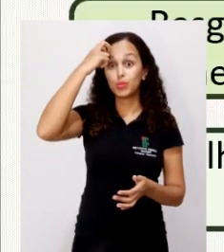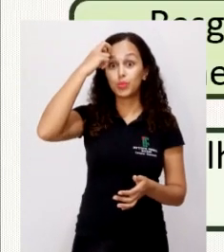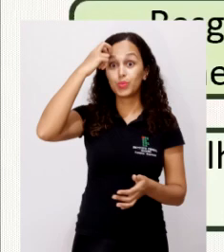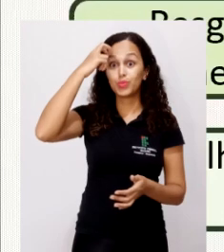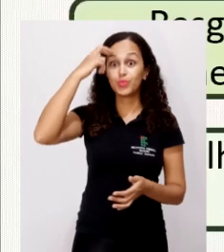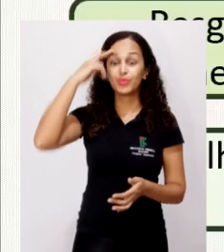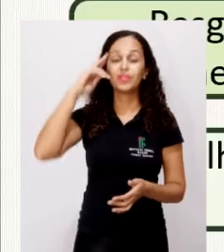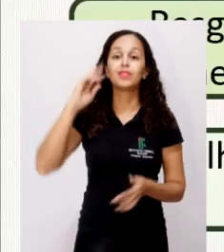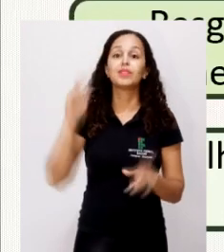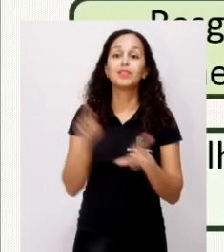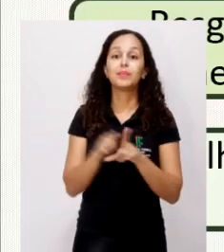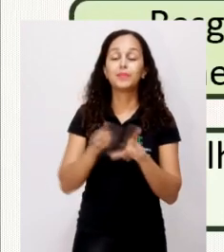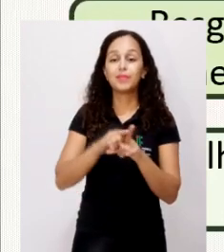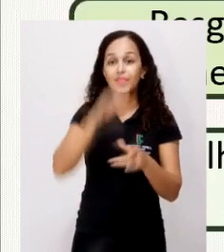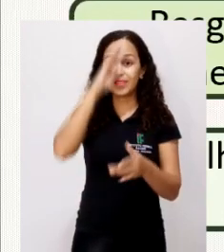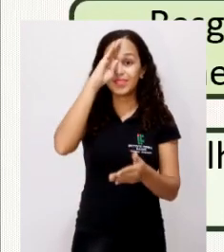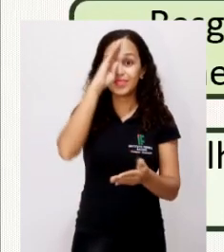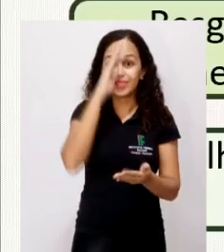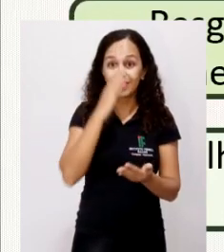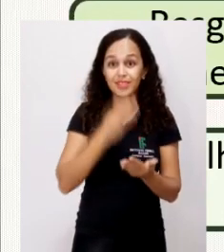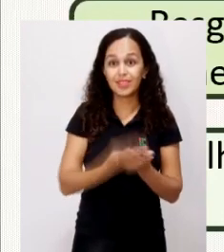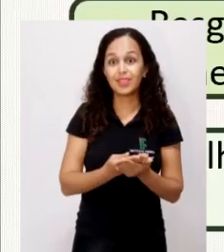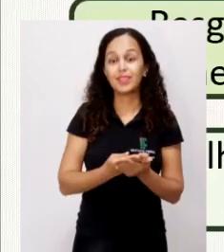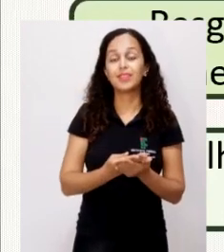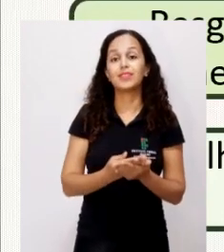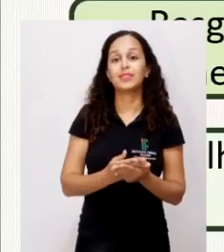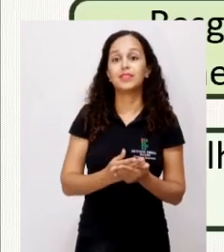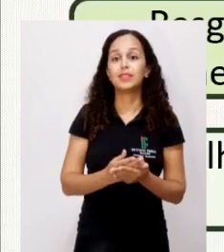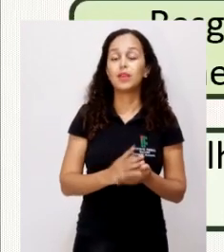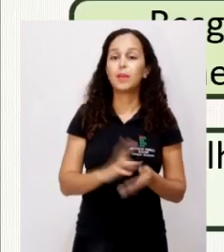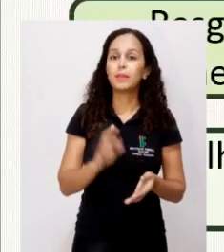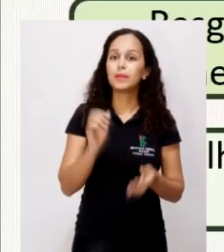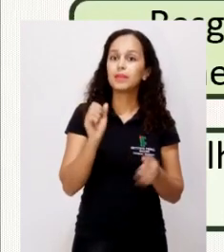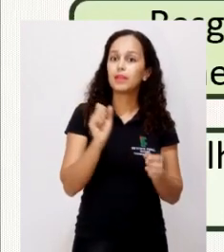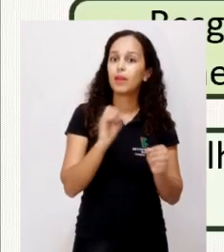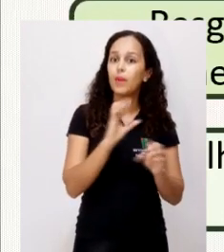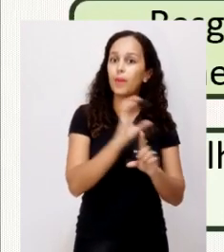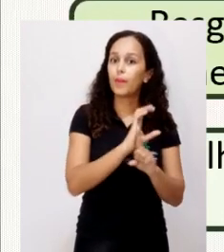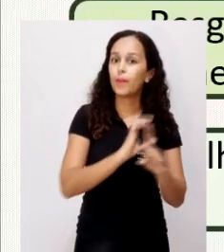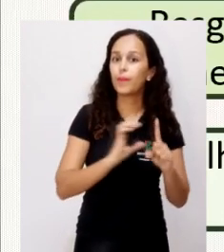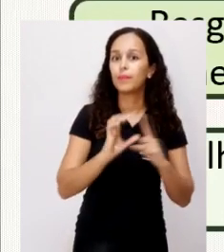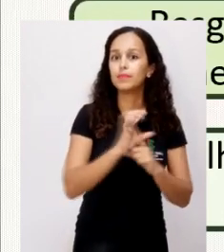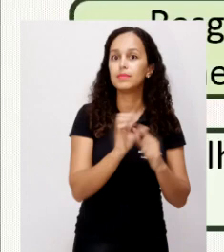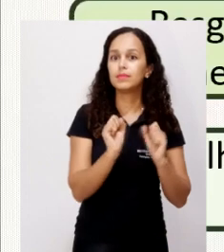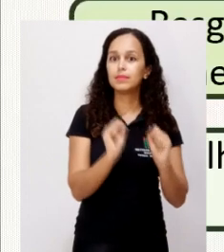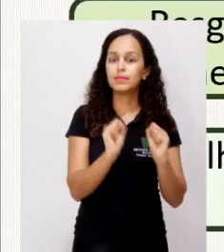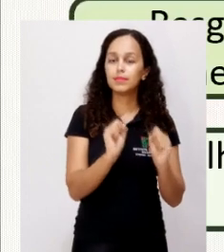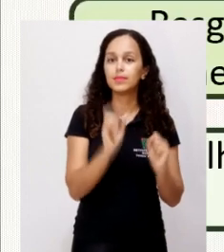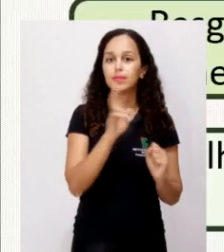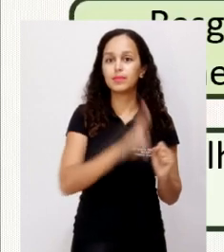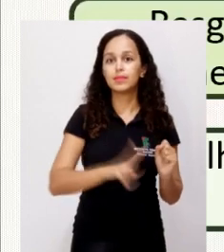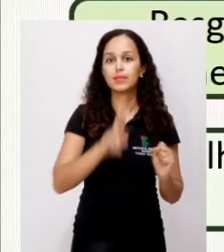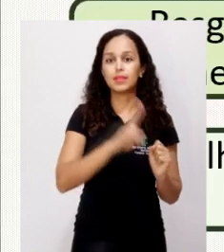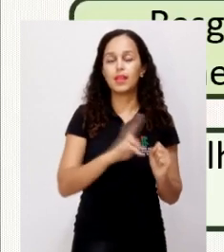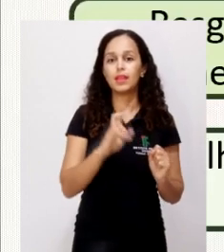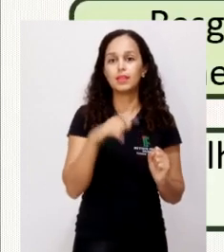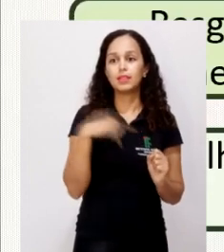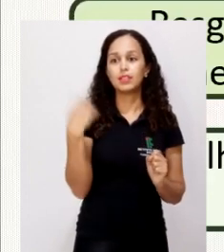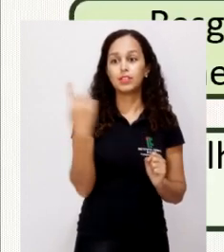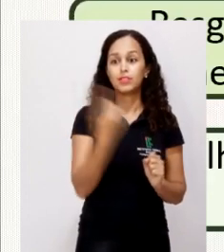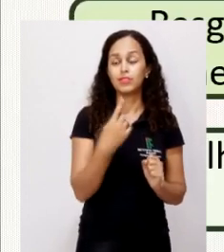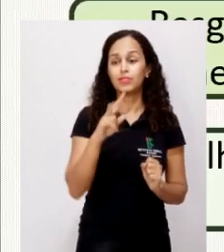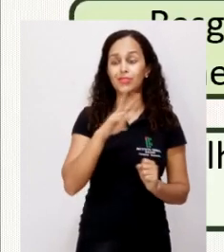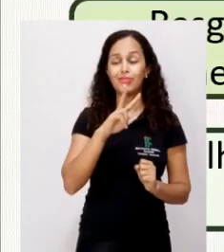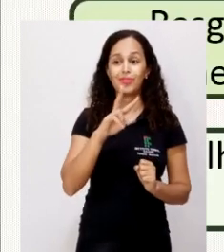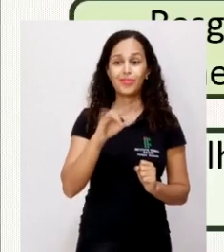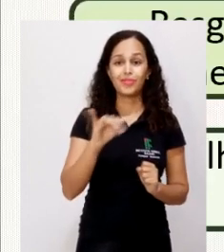cultura, as crenças, trazendo isso para o prato da comunidade, e com tudo isso a gente vai